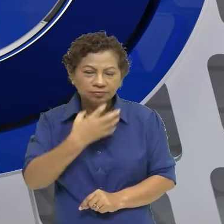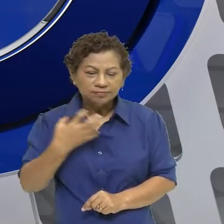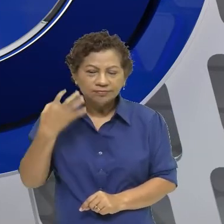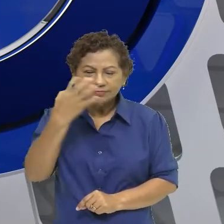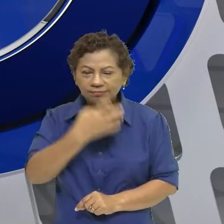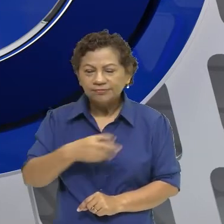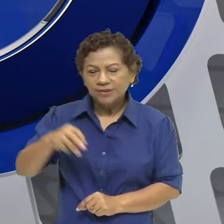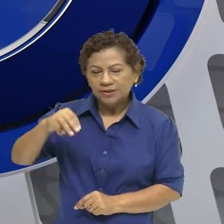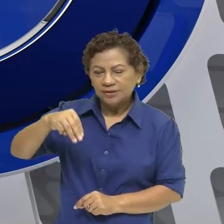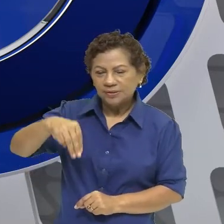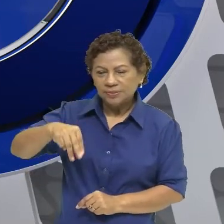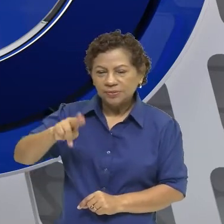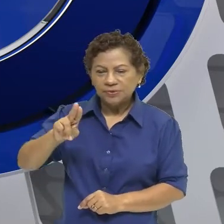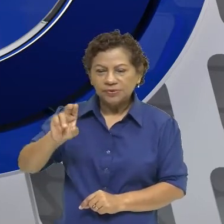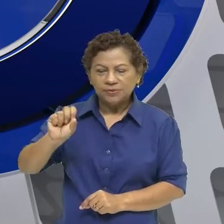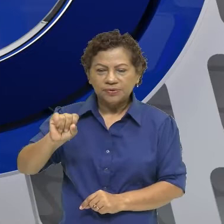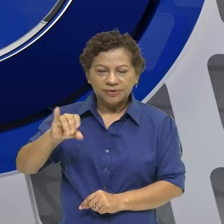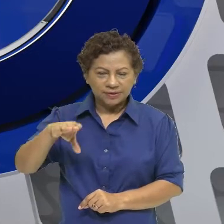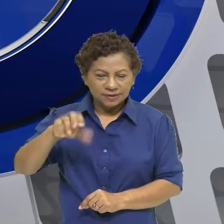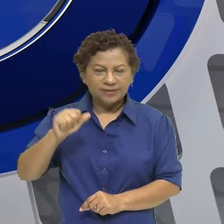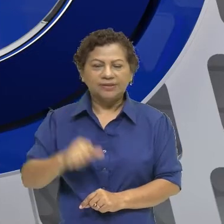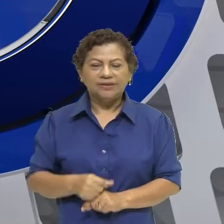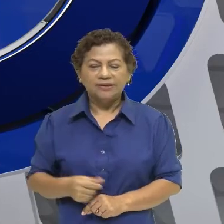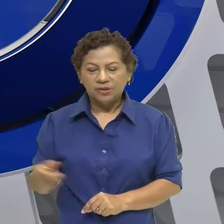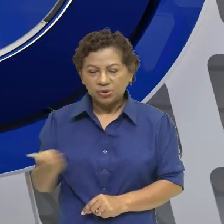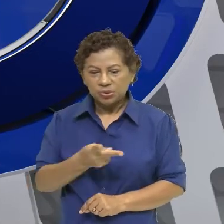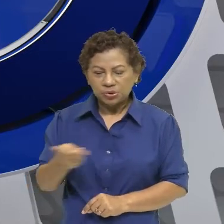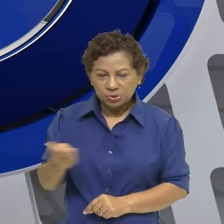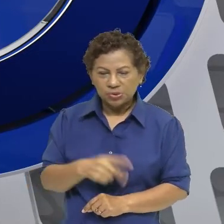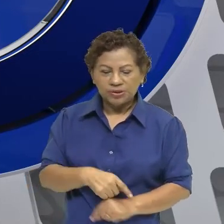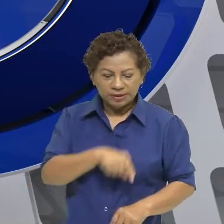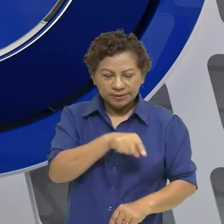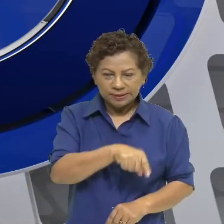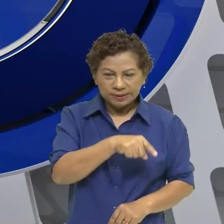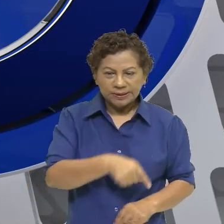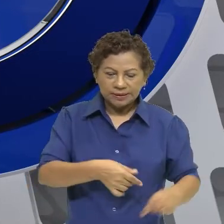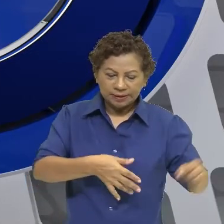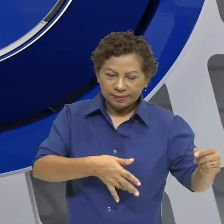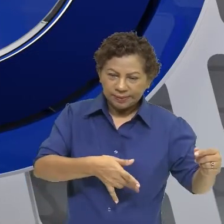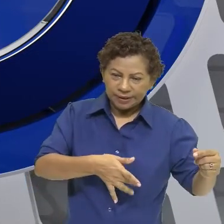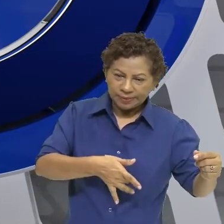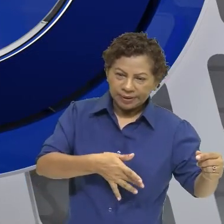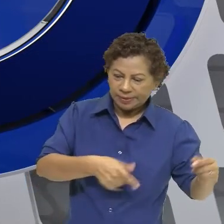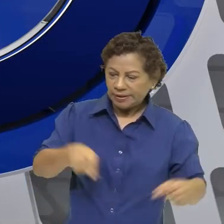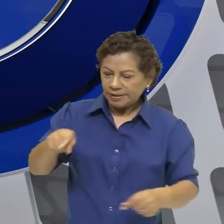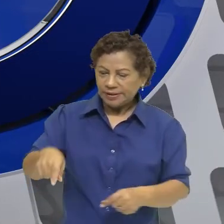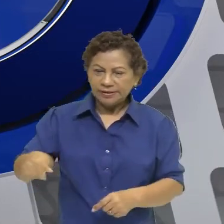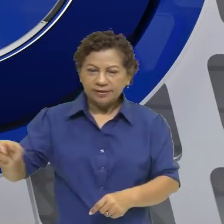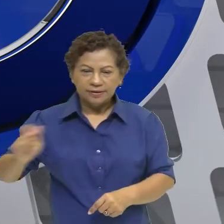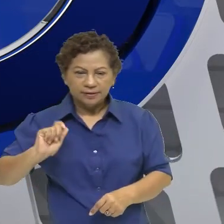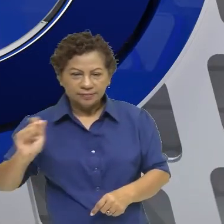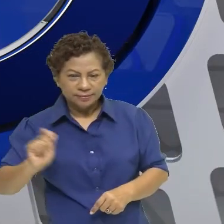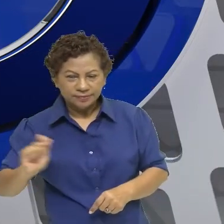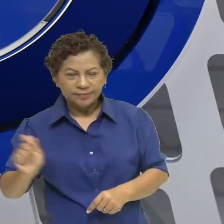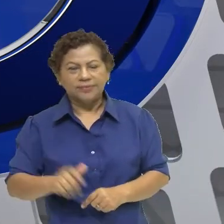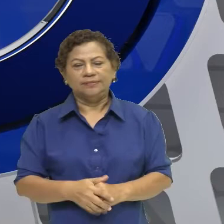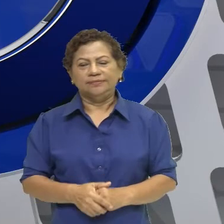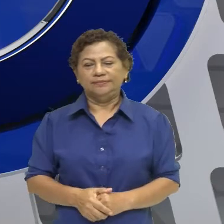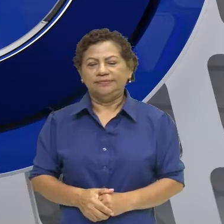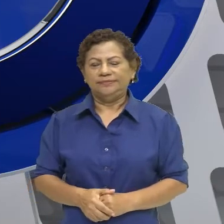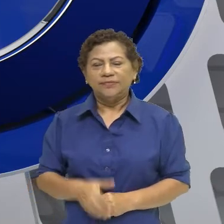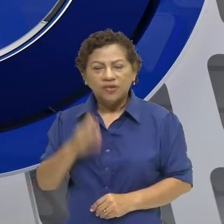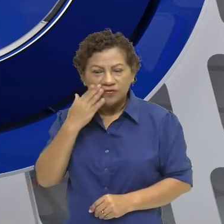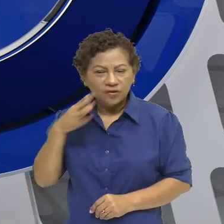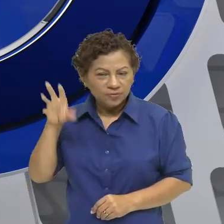meu cachixi está balançando aqui, o meu chocalhozinho está balançando. Esse é onde ele é mais utilizado quando se toca o berimbau.